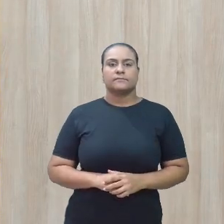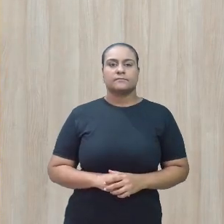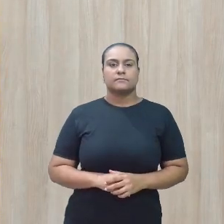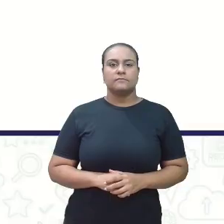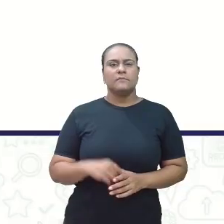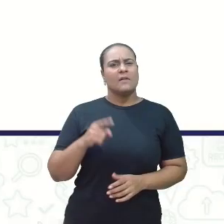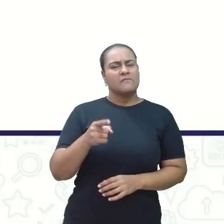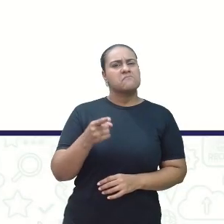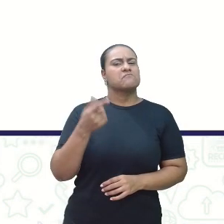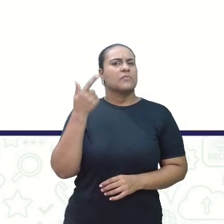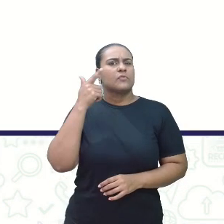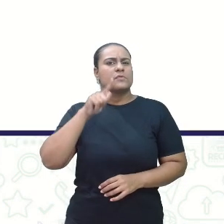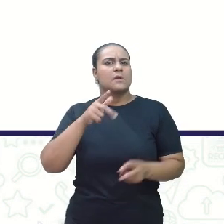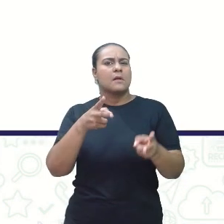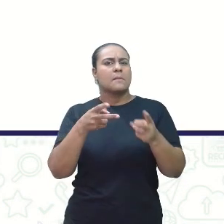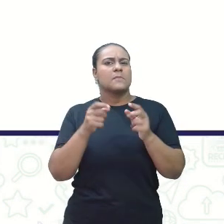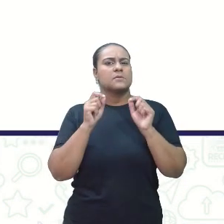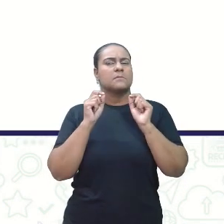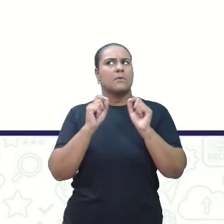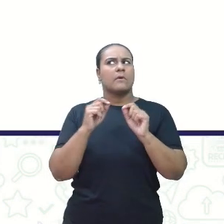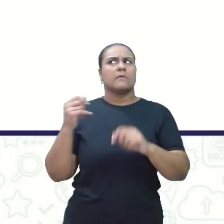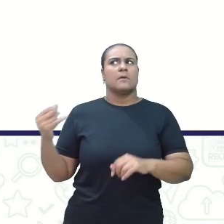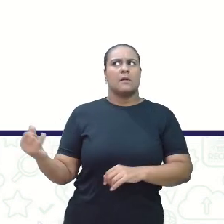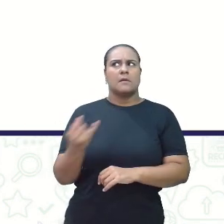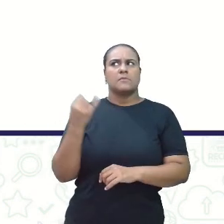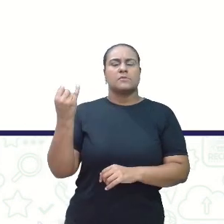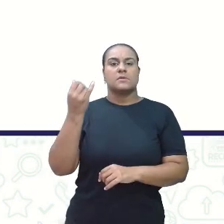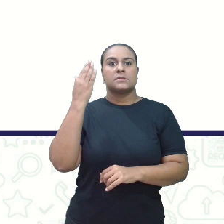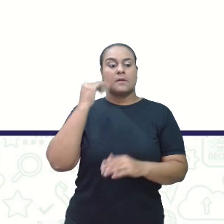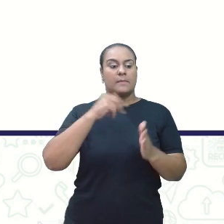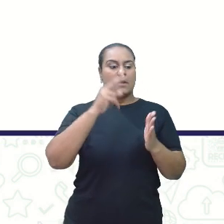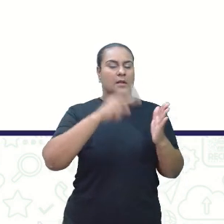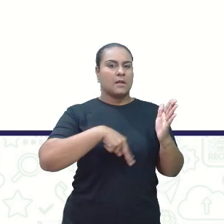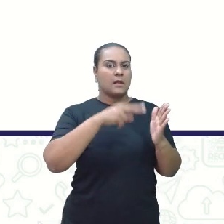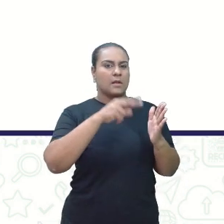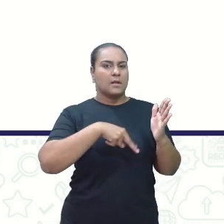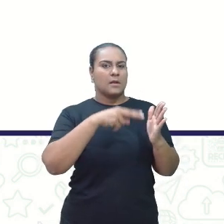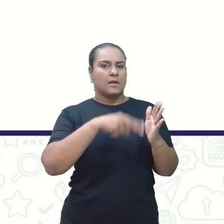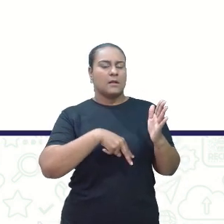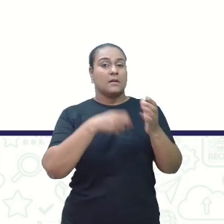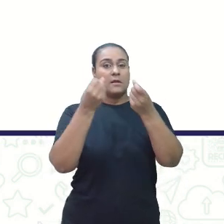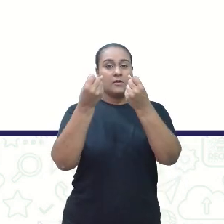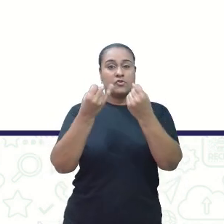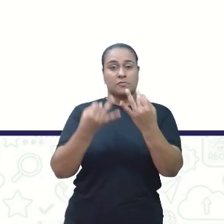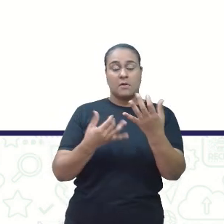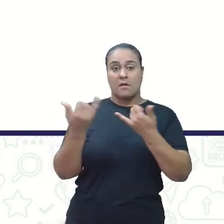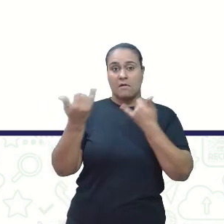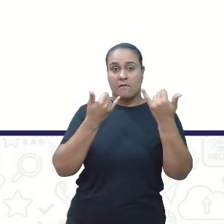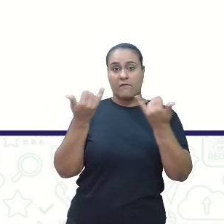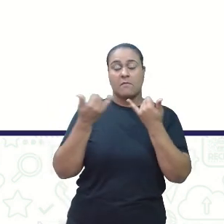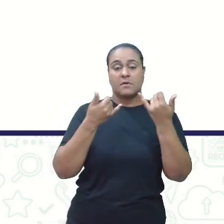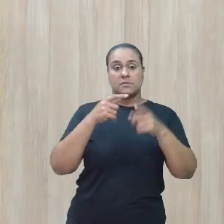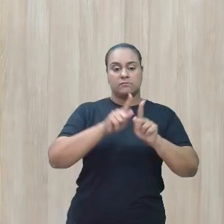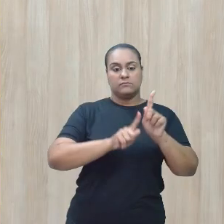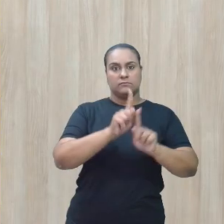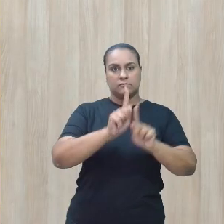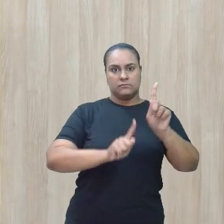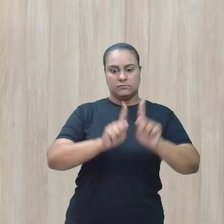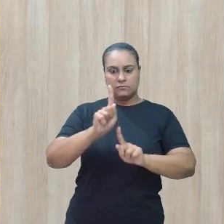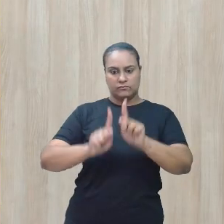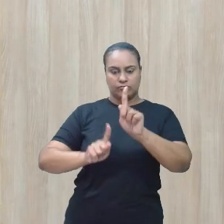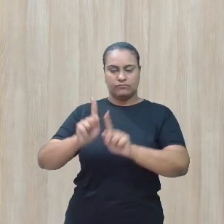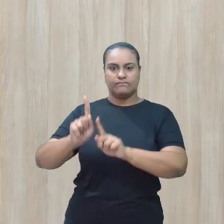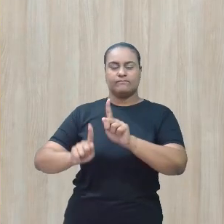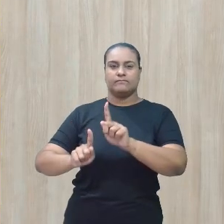Você consegue perceber a importância de saber ler e criticar as informações estatísticas? Então, gente, a gente